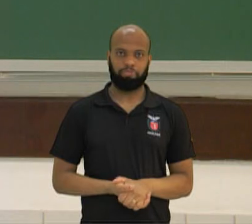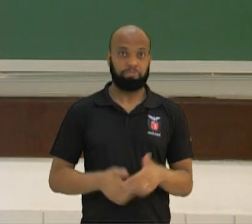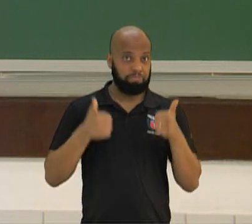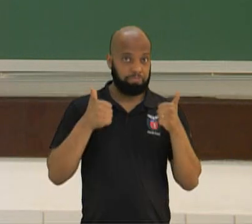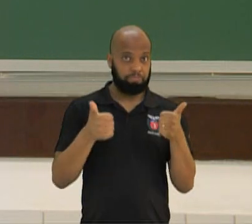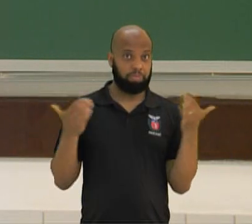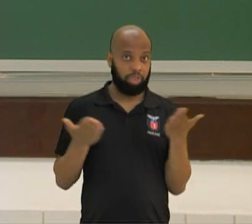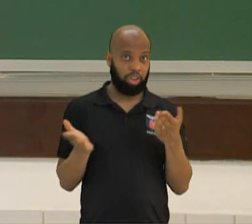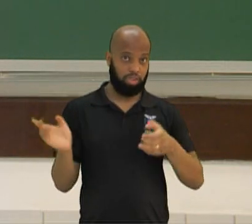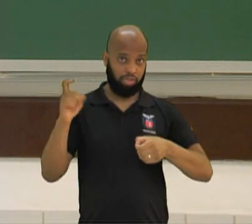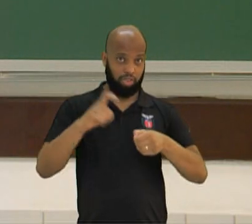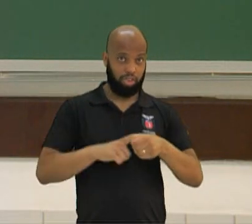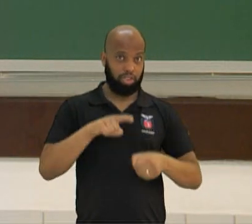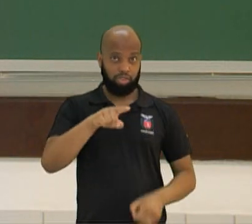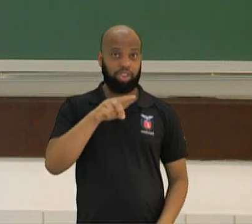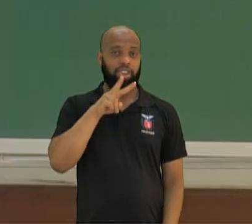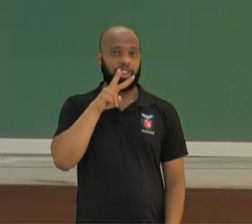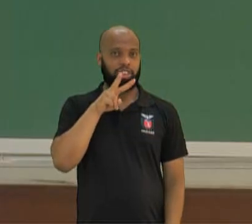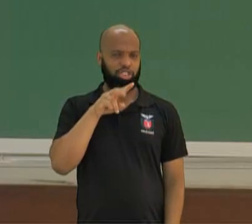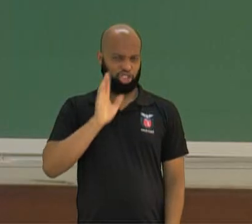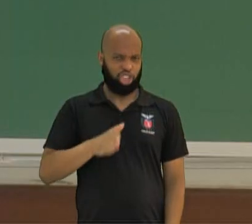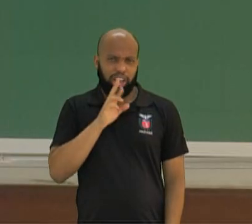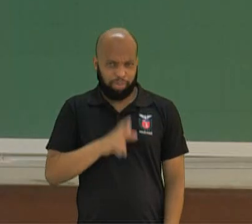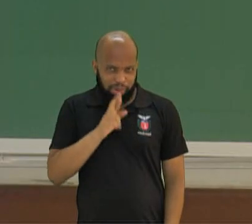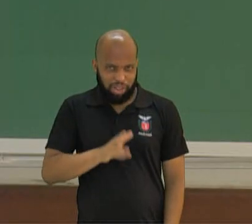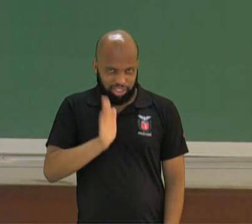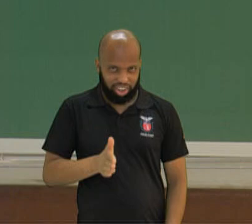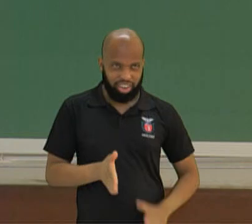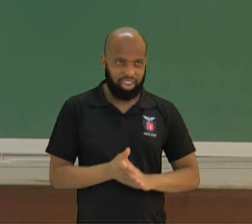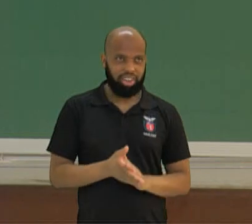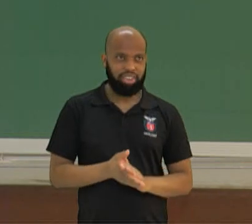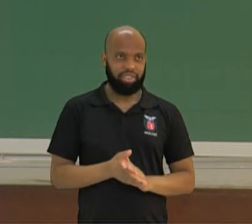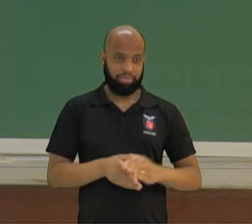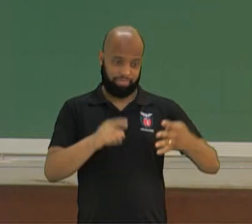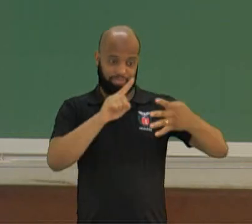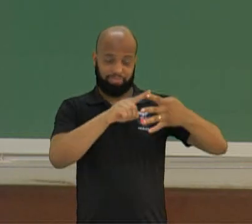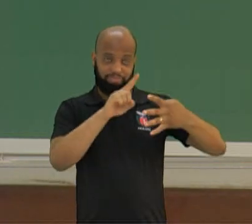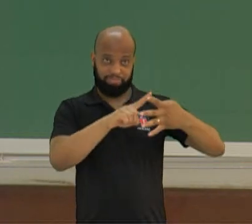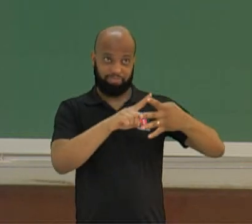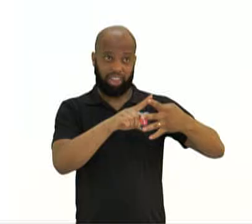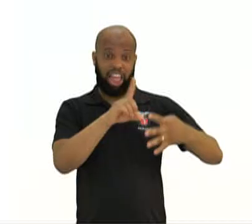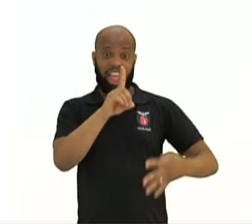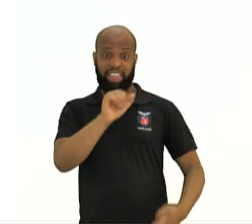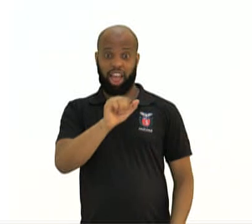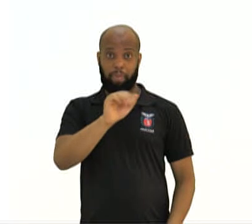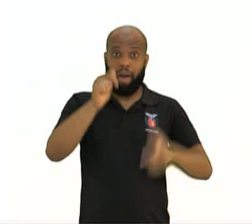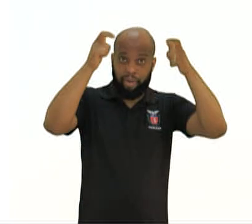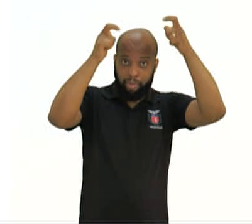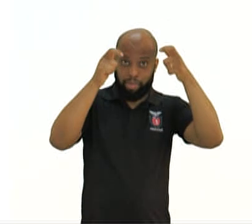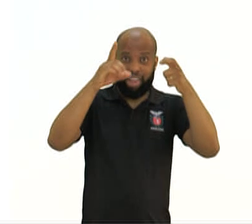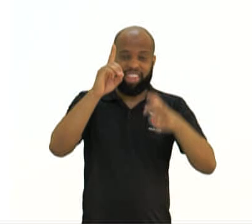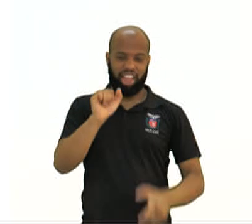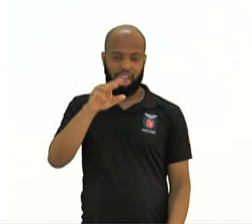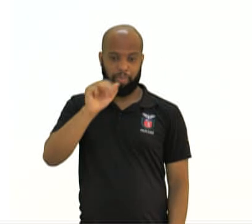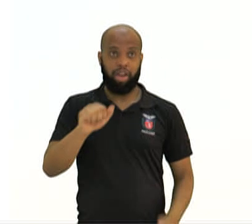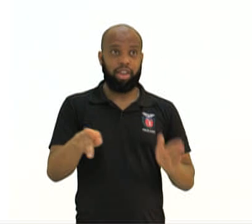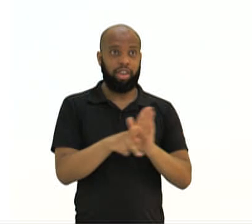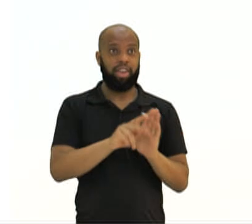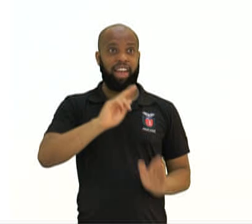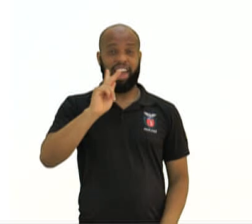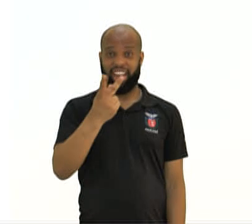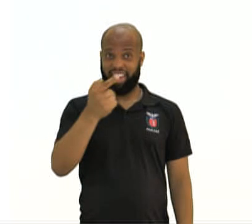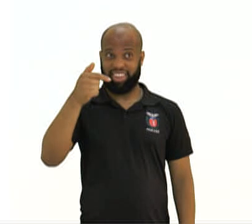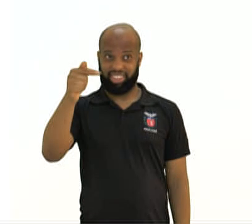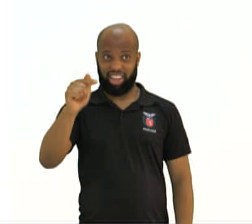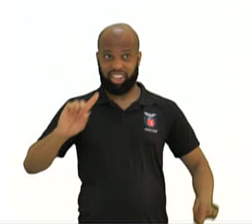Muito bem, voltamos. E se você respondeu que é colocar a dama na H7, você acertou. Então, se a gente colocar essa